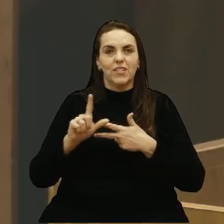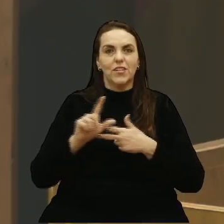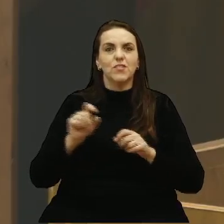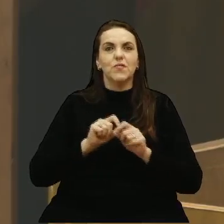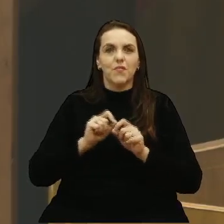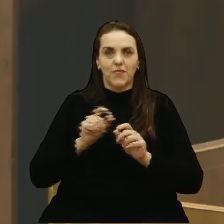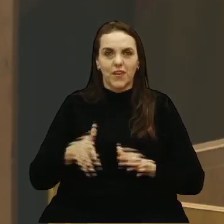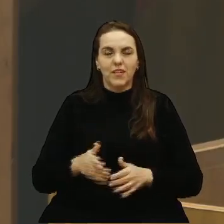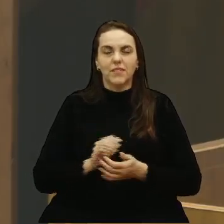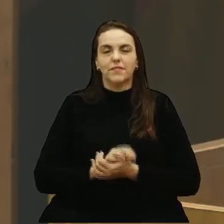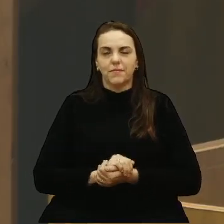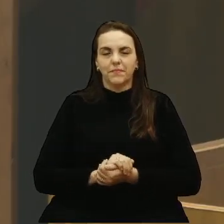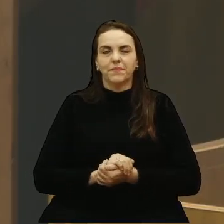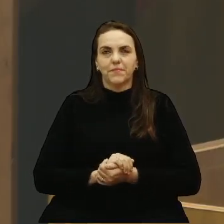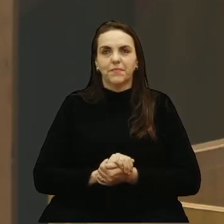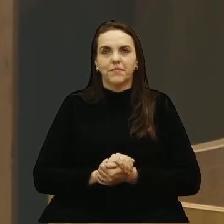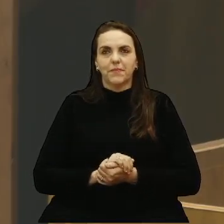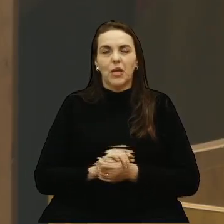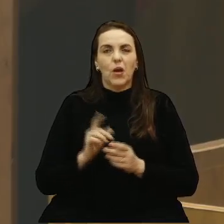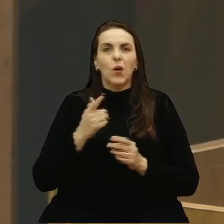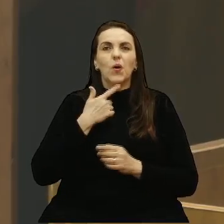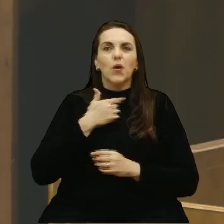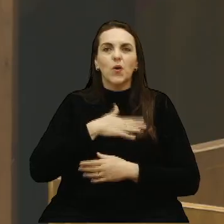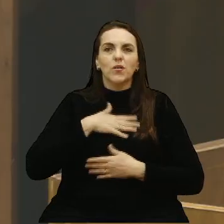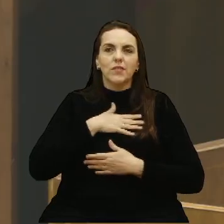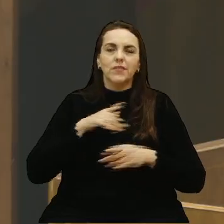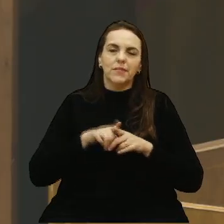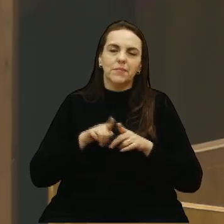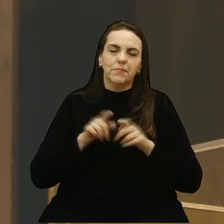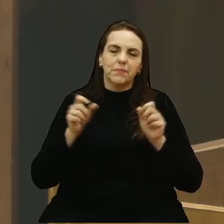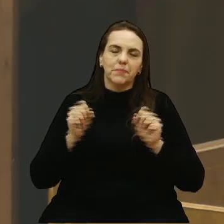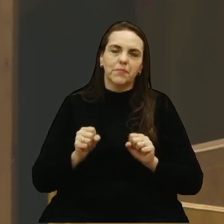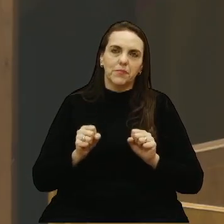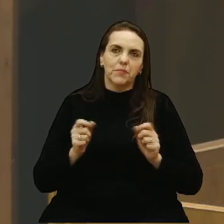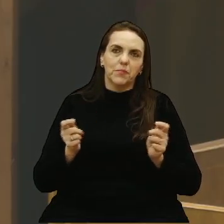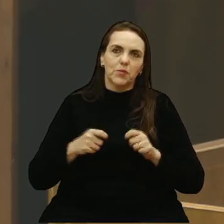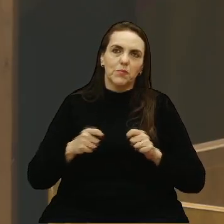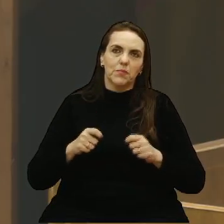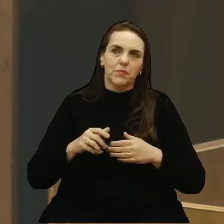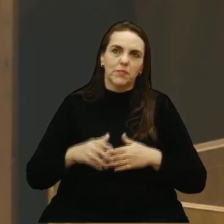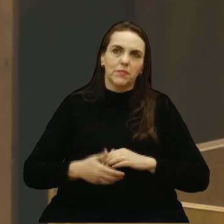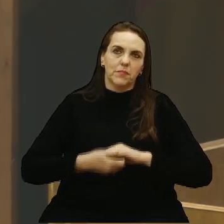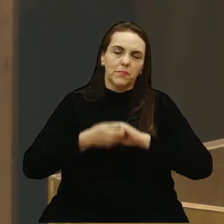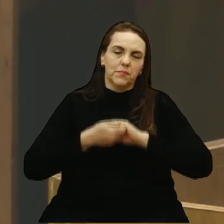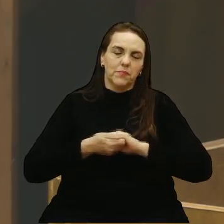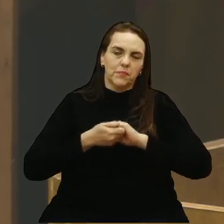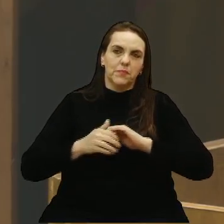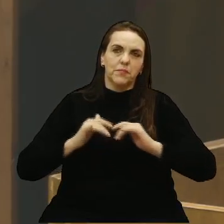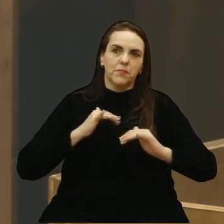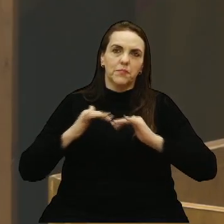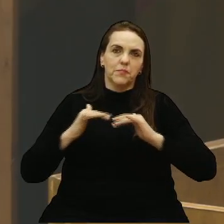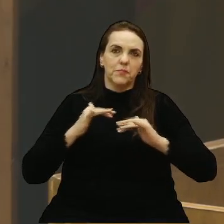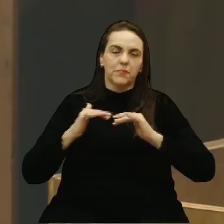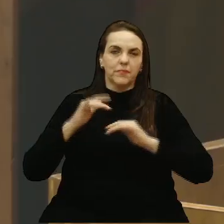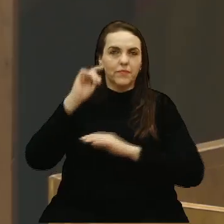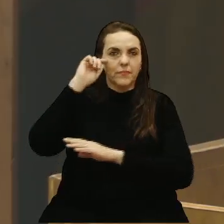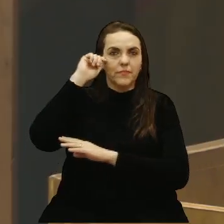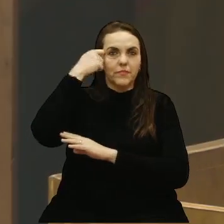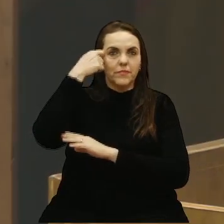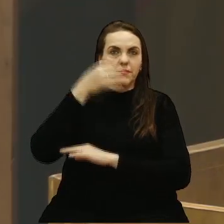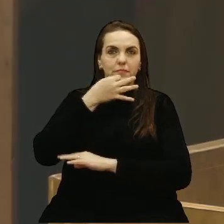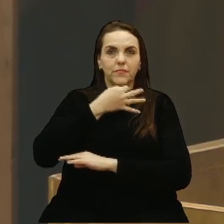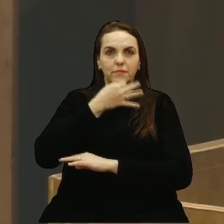realizam. Gostaria de poder também saudar ao movimento negro de Caxias do